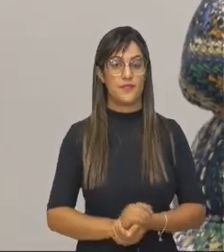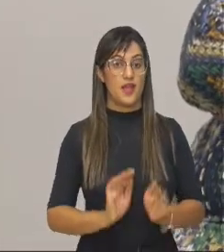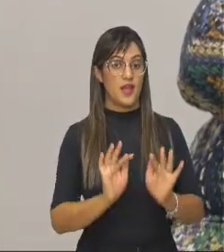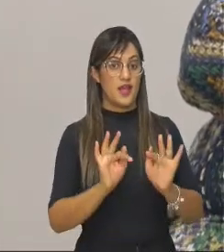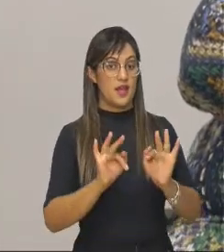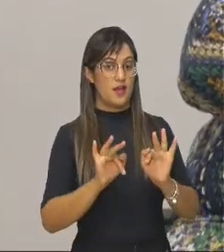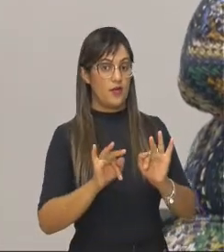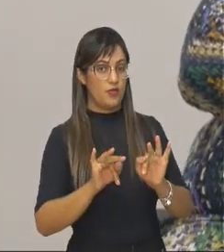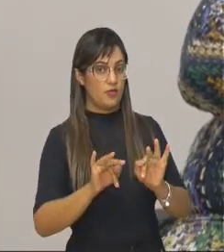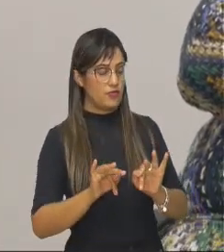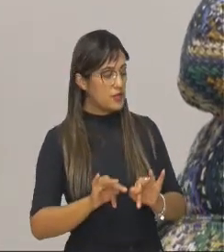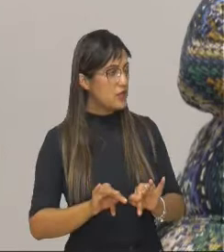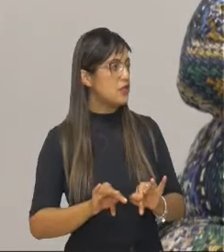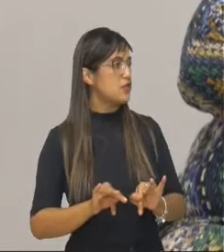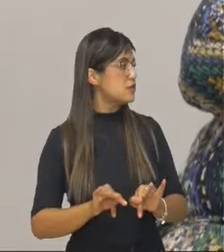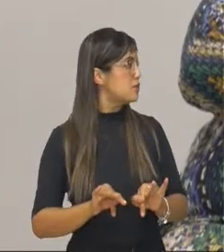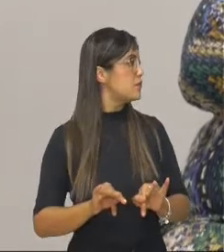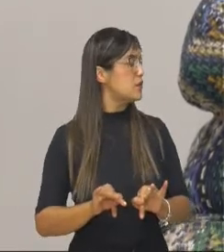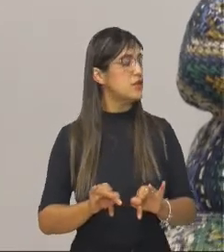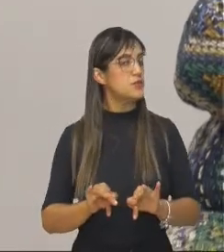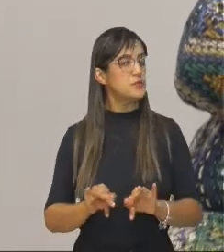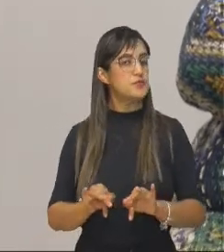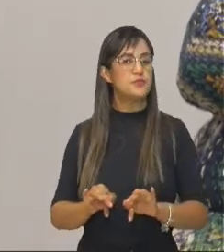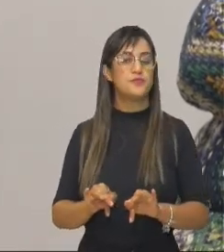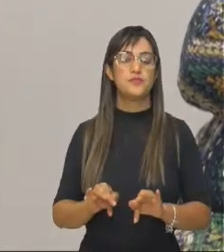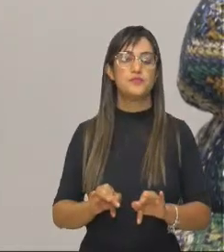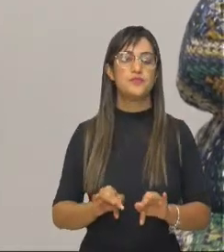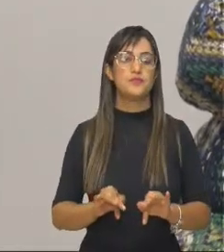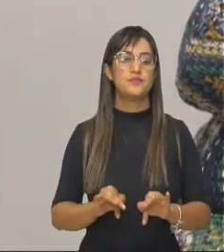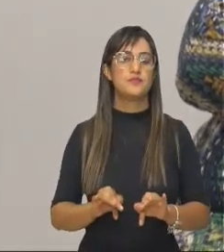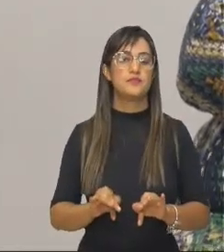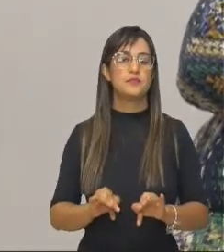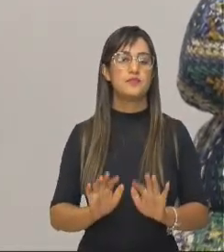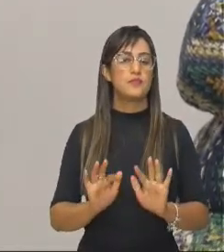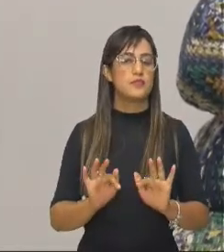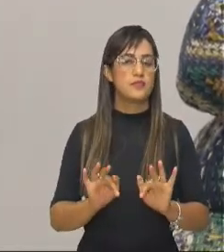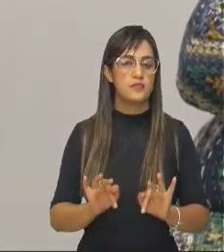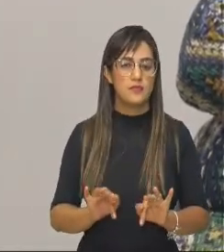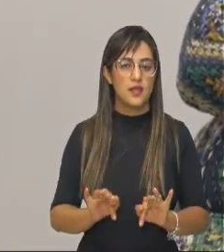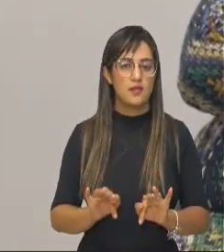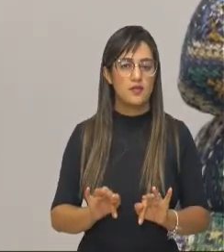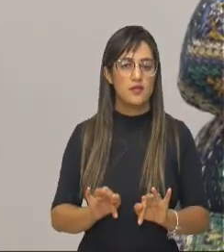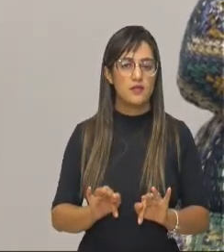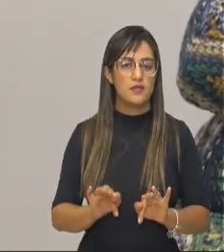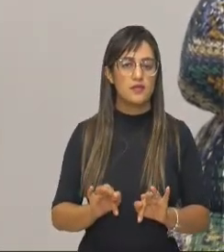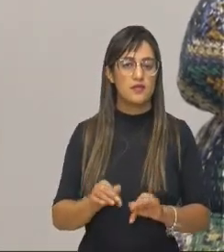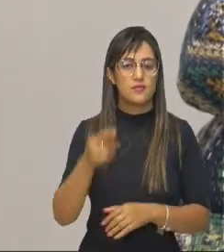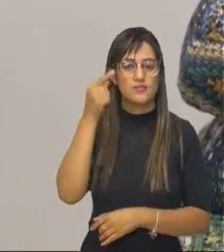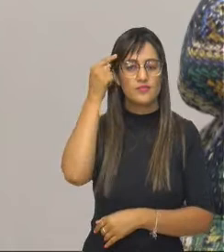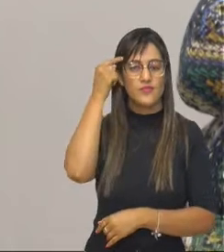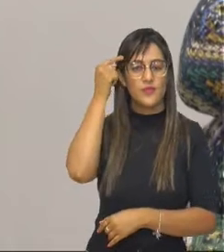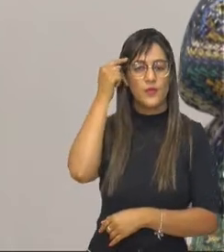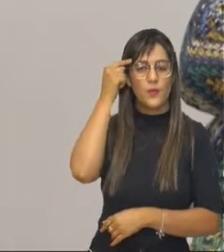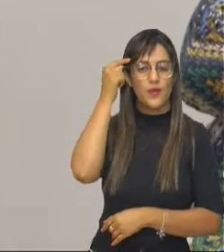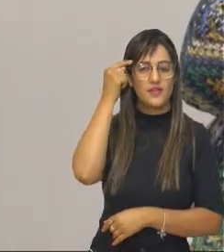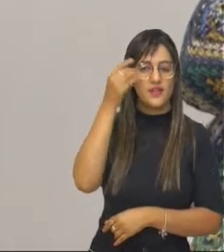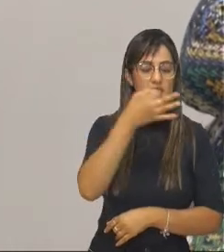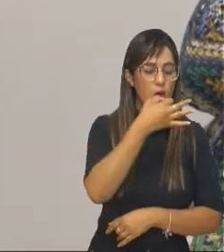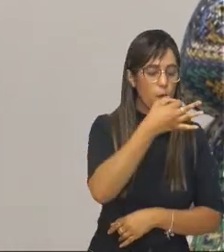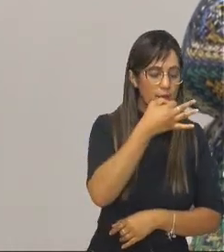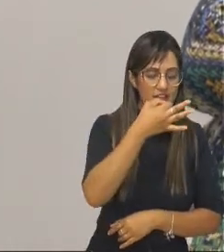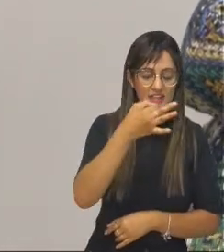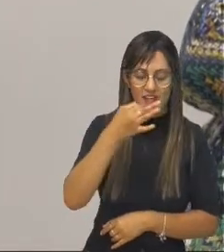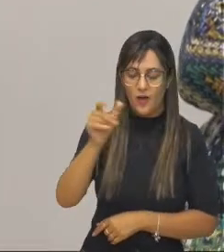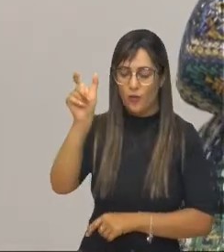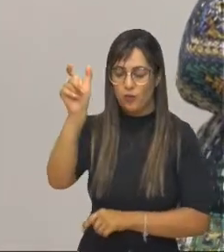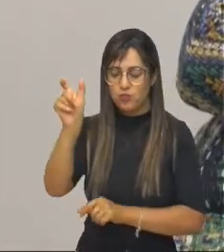tempo casou, de algum modo, né? E enfim, não tem como não se afetar, acho, não tem como não pensar as falas de vocês todos, assim, a